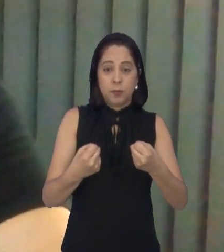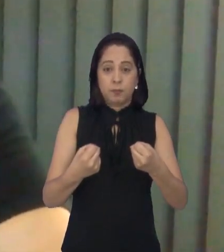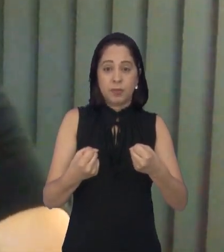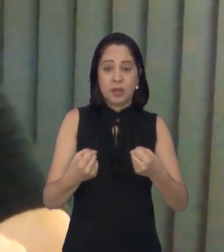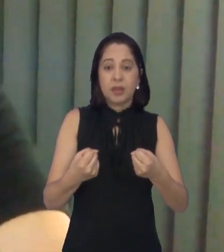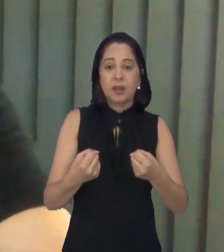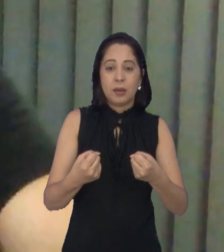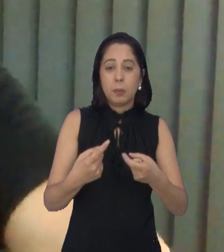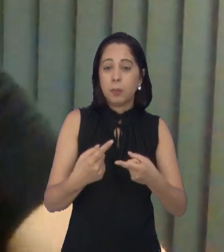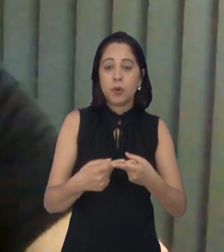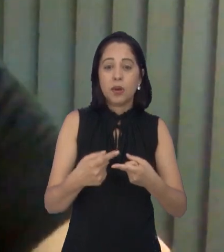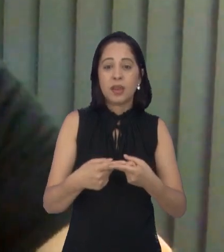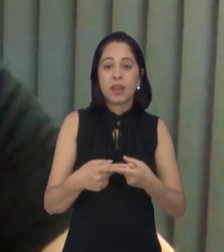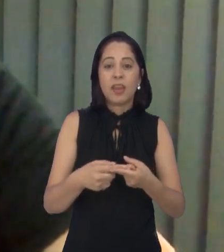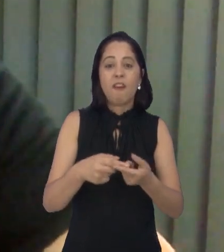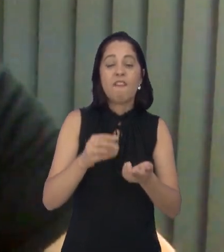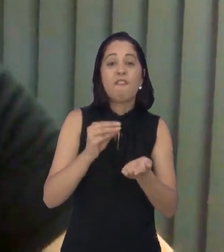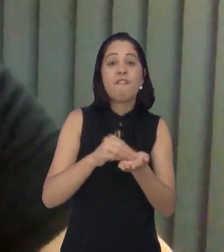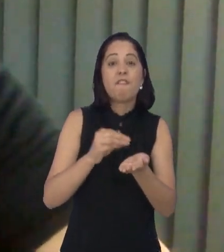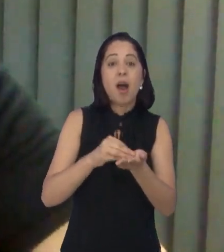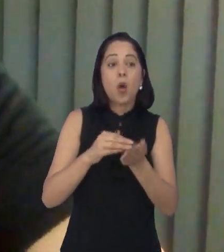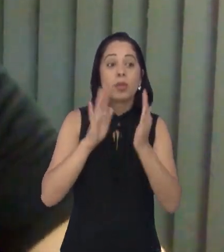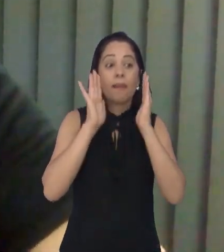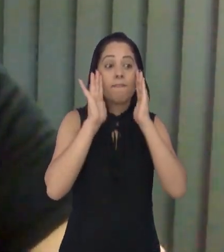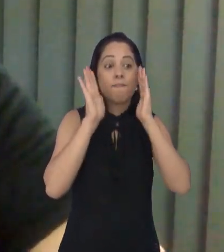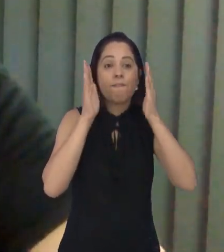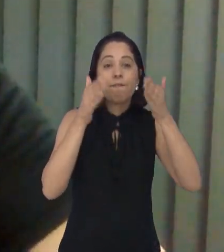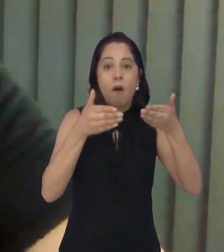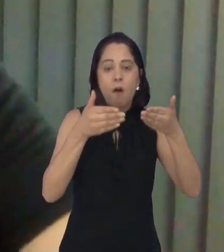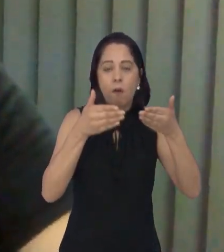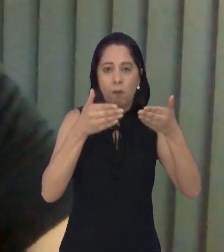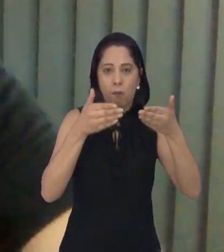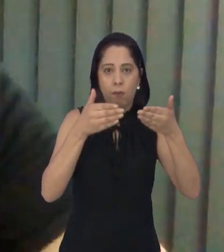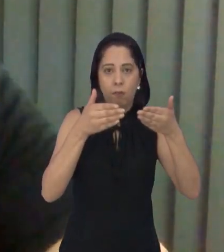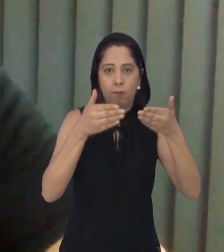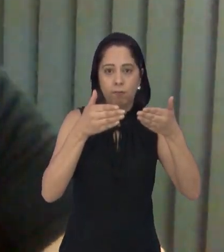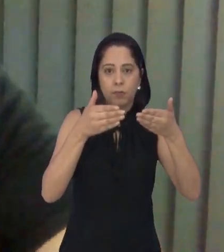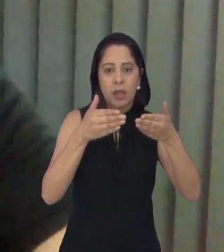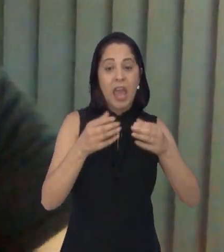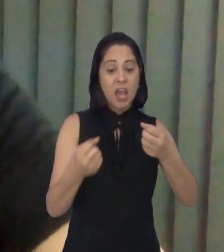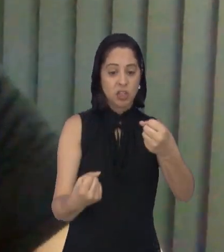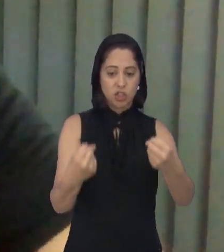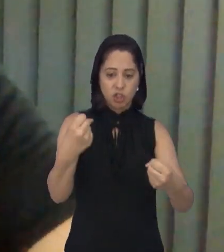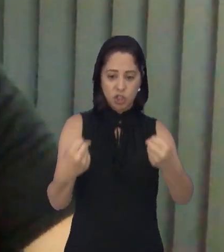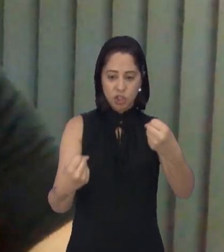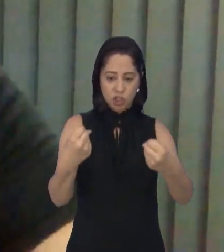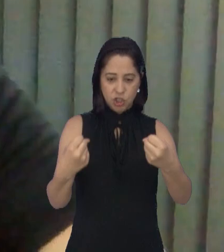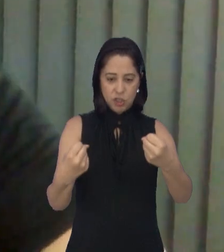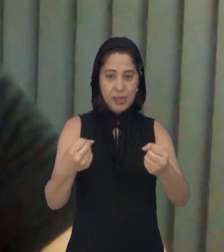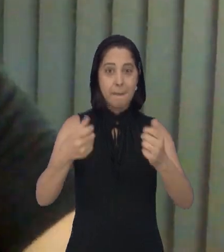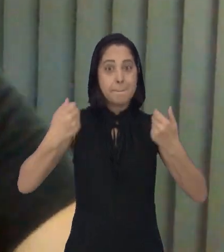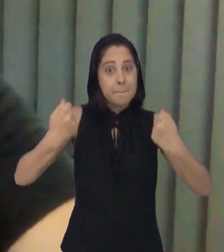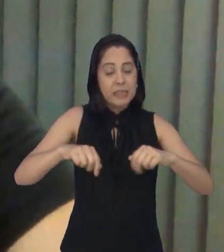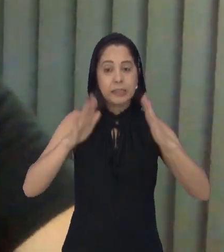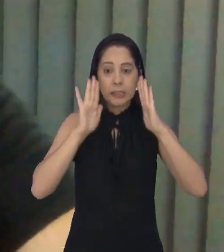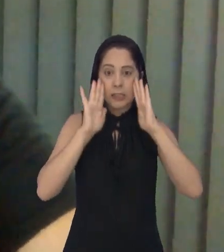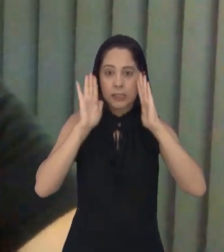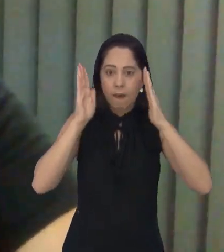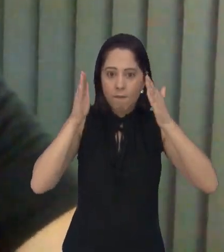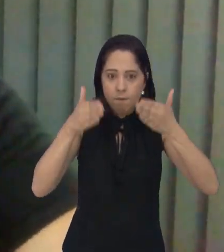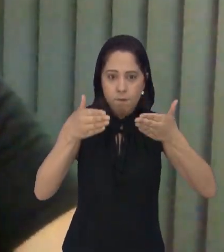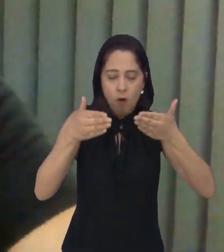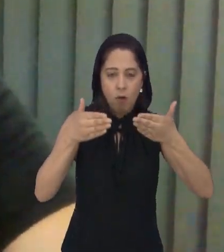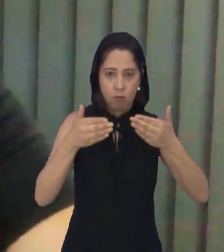também, falta-lhes a concentração naquilo que ela está fazendo, e dirigir é um ato que requer